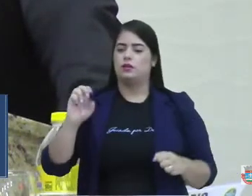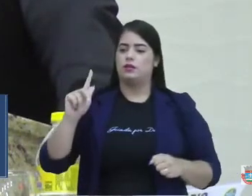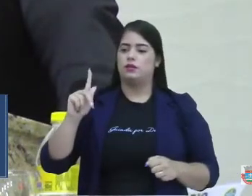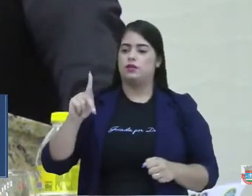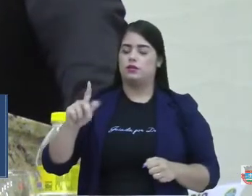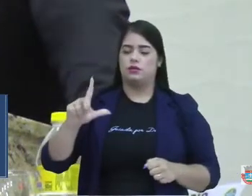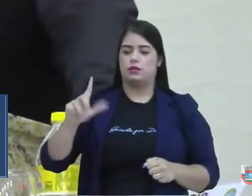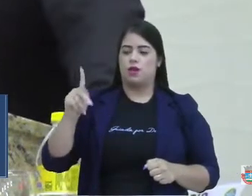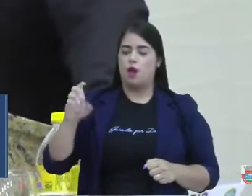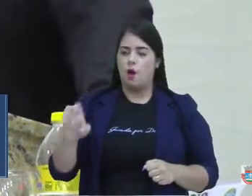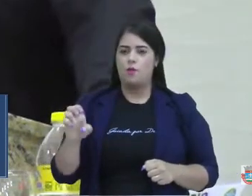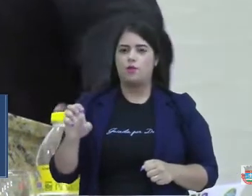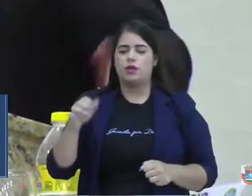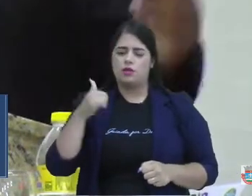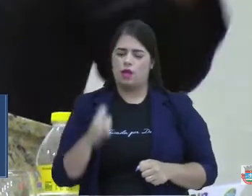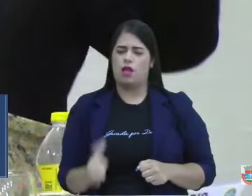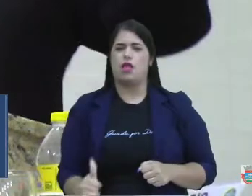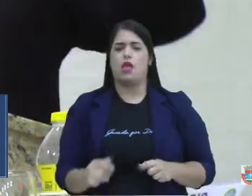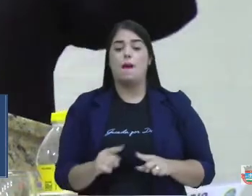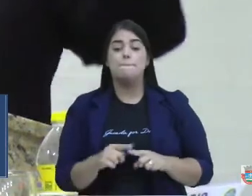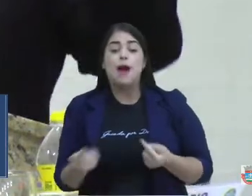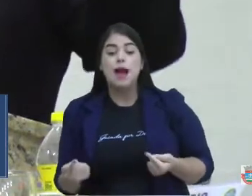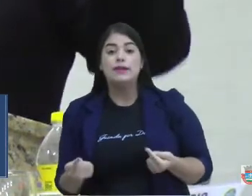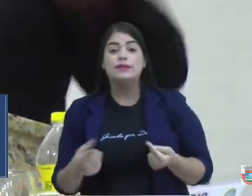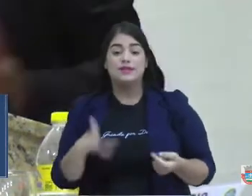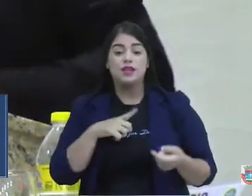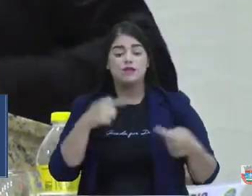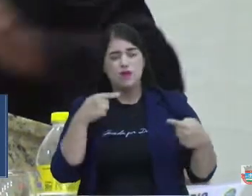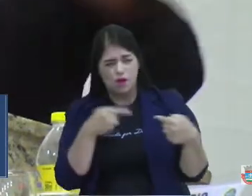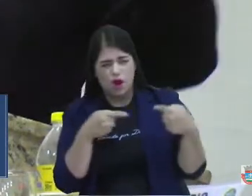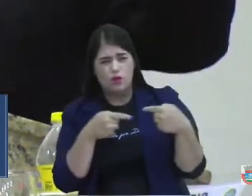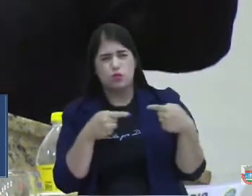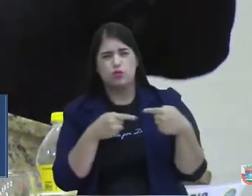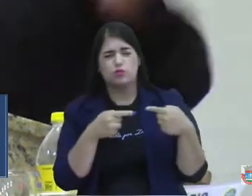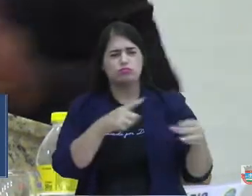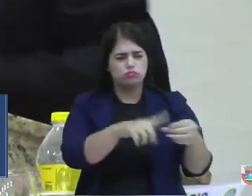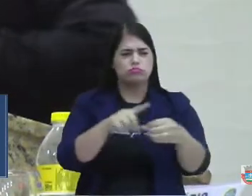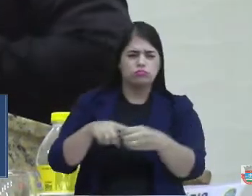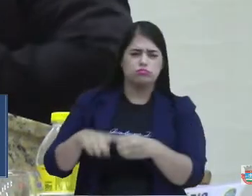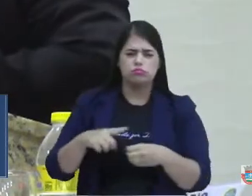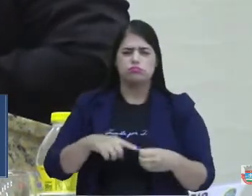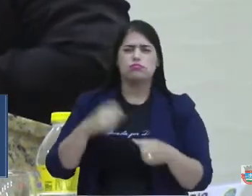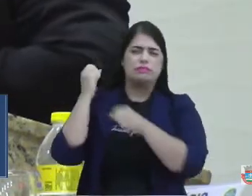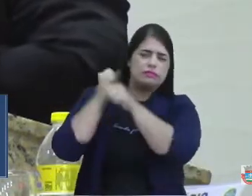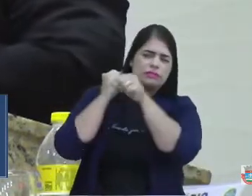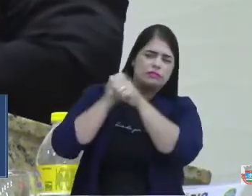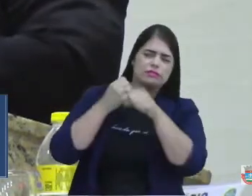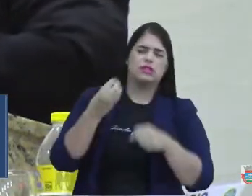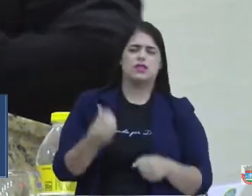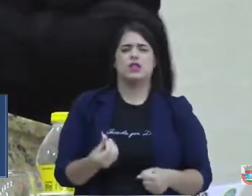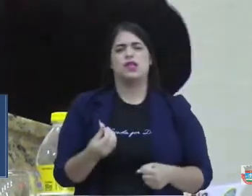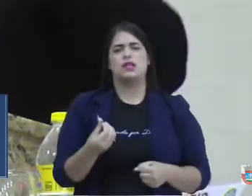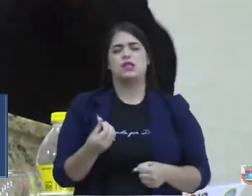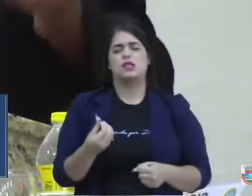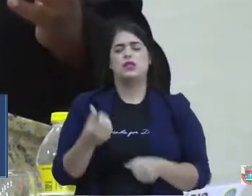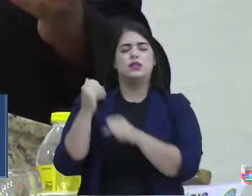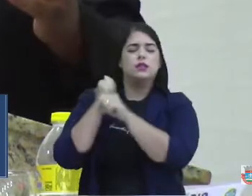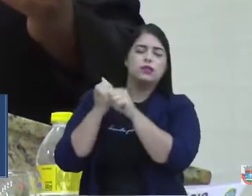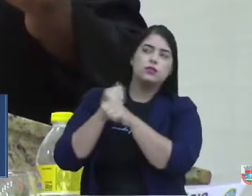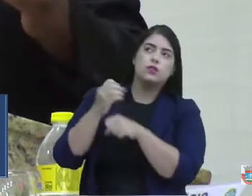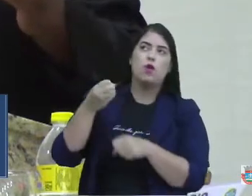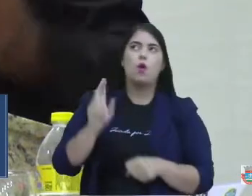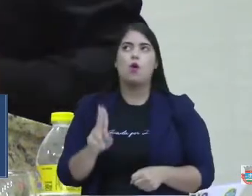Mas a CELP entrou com um acordo com os municípios, que já faz uns 6 ou 7 anos, para que o